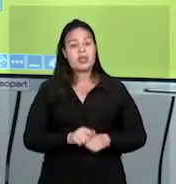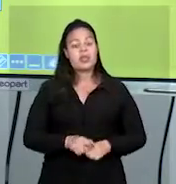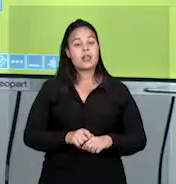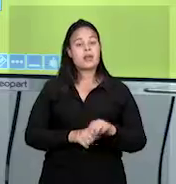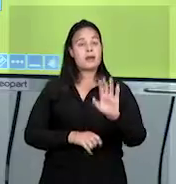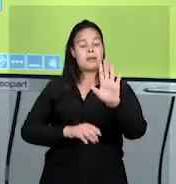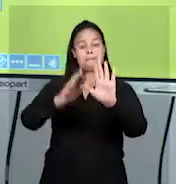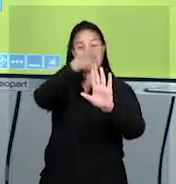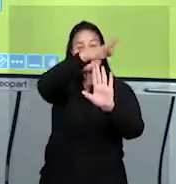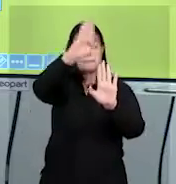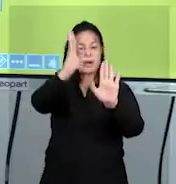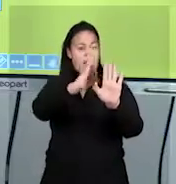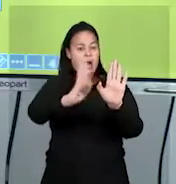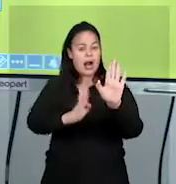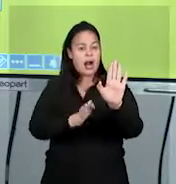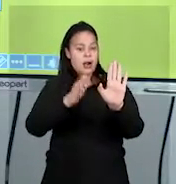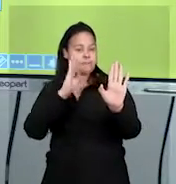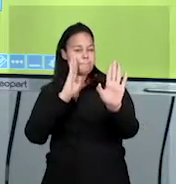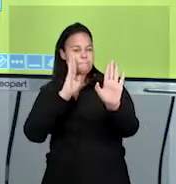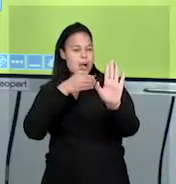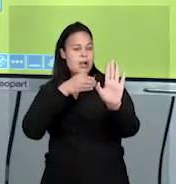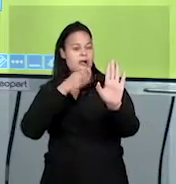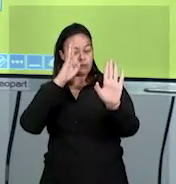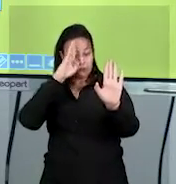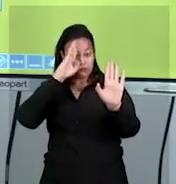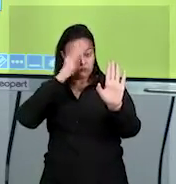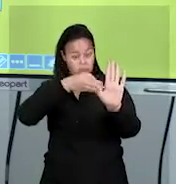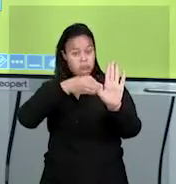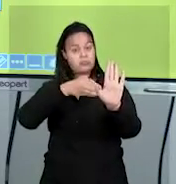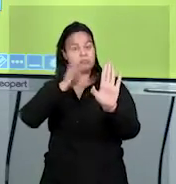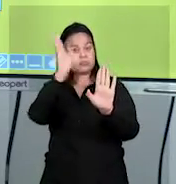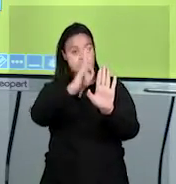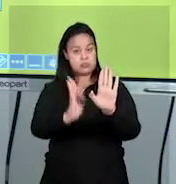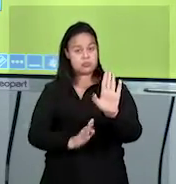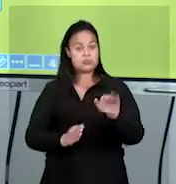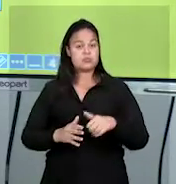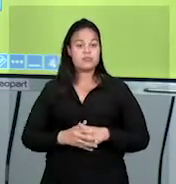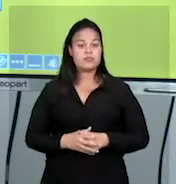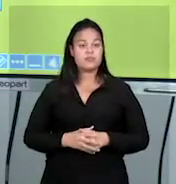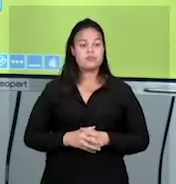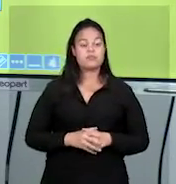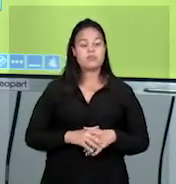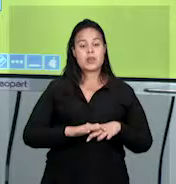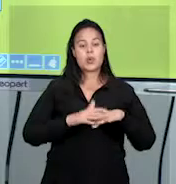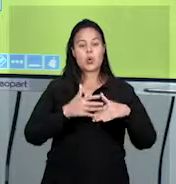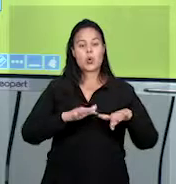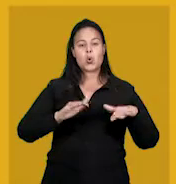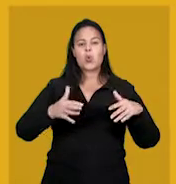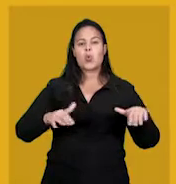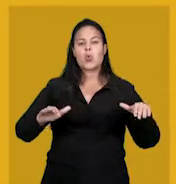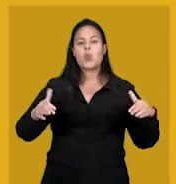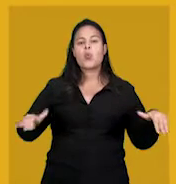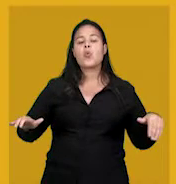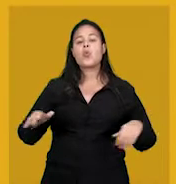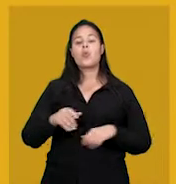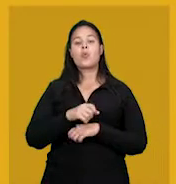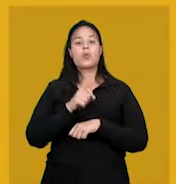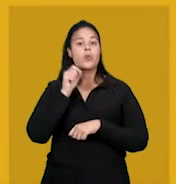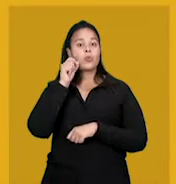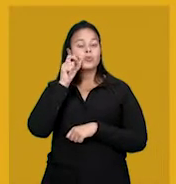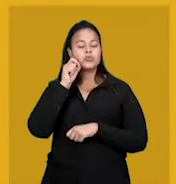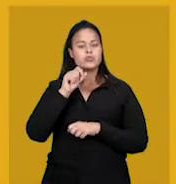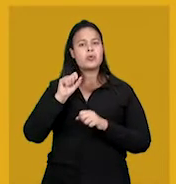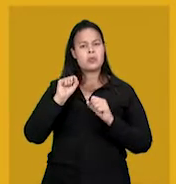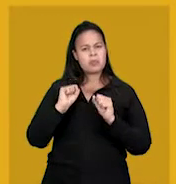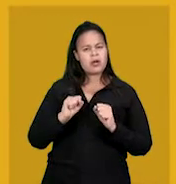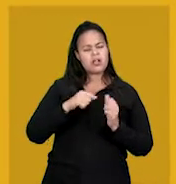Brasil para você saber. Eu tenho que prestar atenção nesse recorte que é o Brasil. E o oceano em azul. Eu poderia pintar o oceano de outra